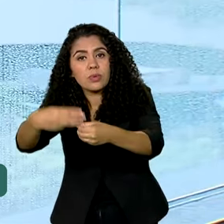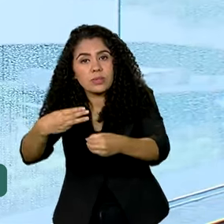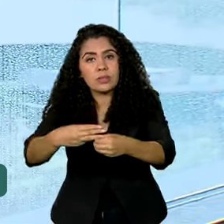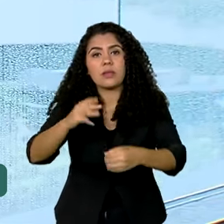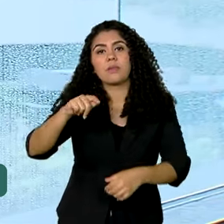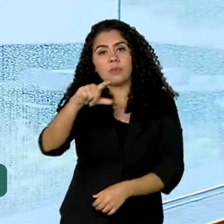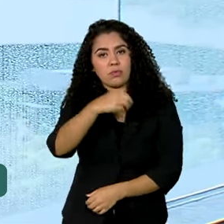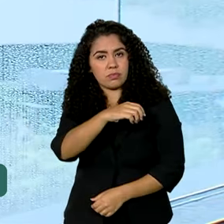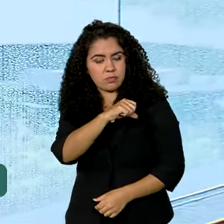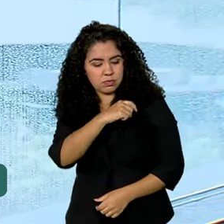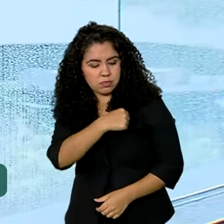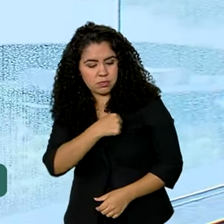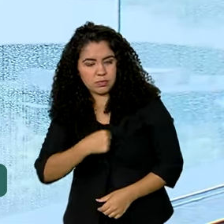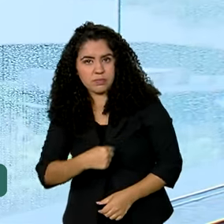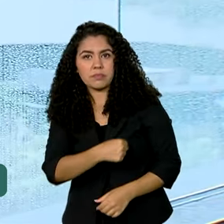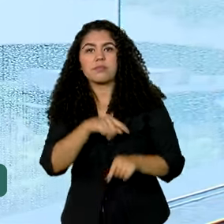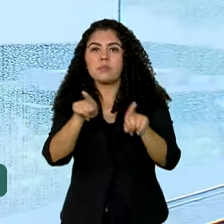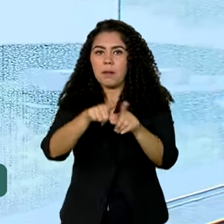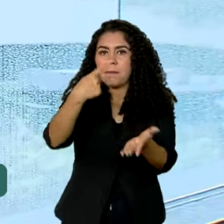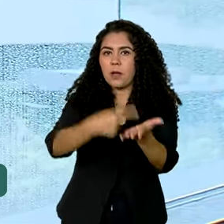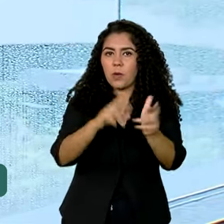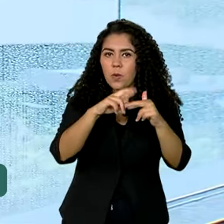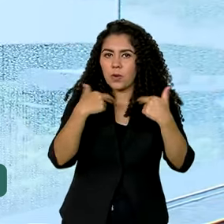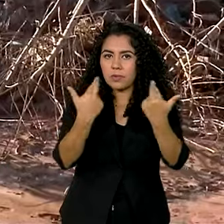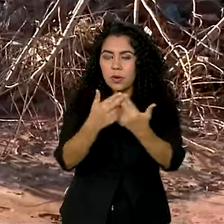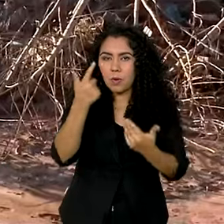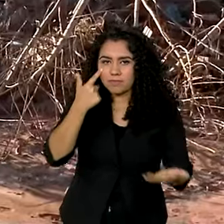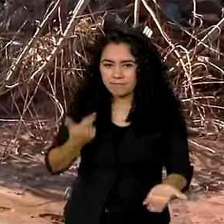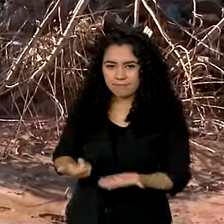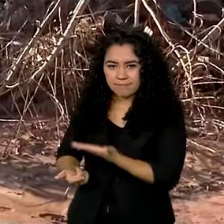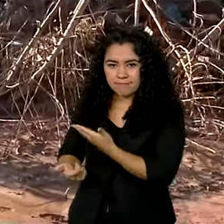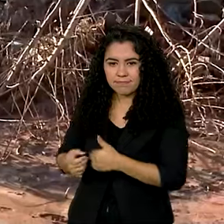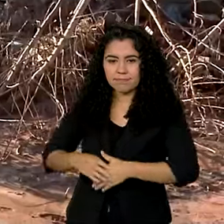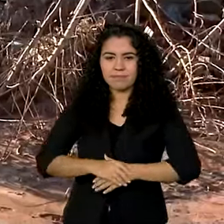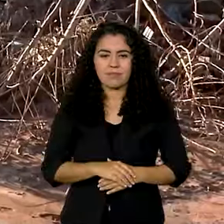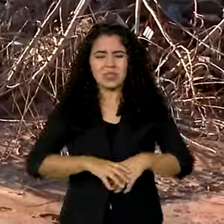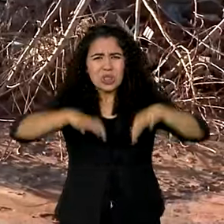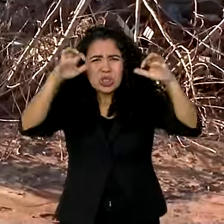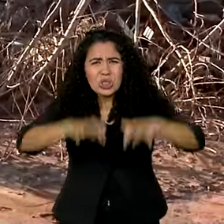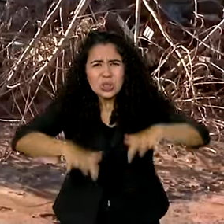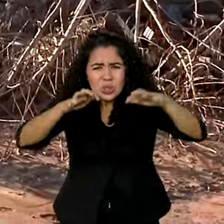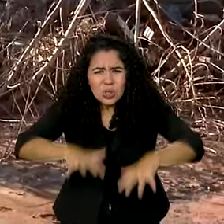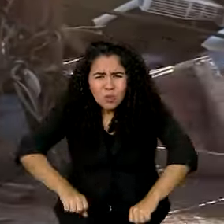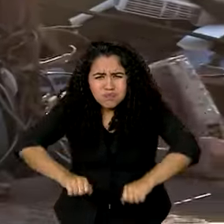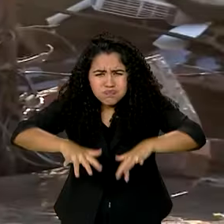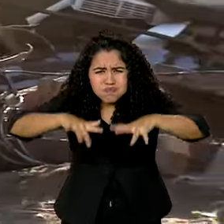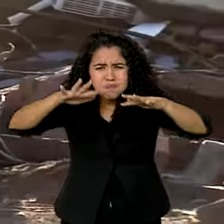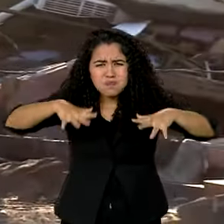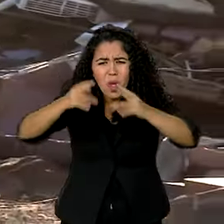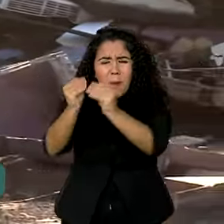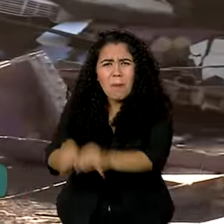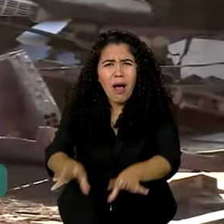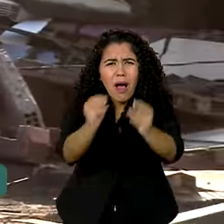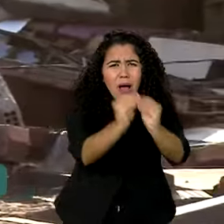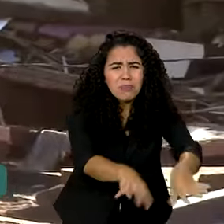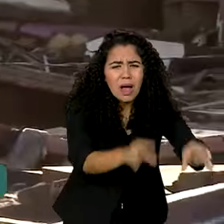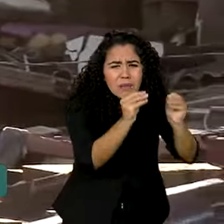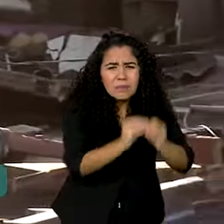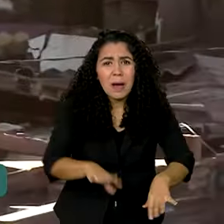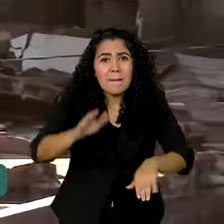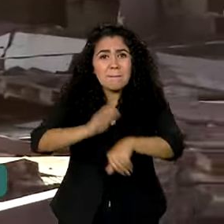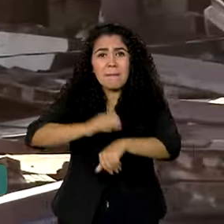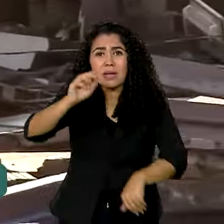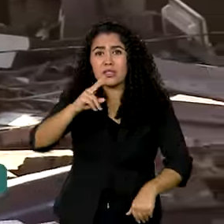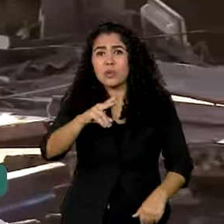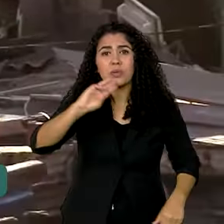com prefeitos no sul do estado. Acompanhe. As enchentes que atingiram o Rio Grande do Sul afetaram mais de 2